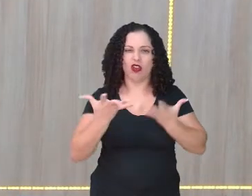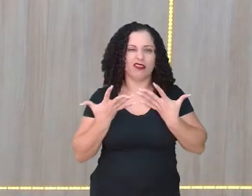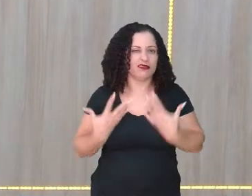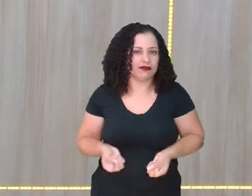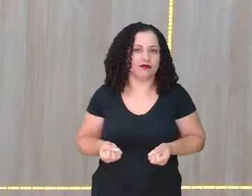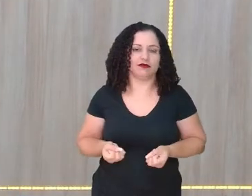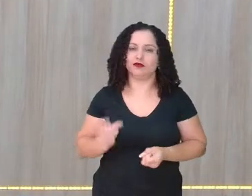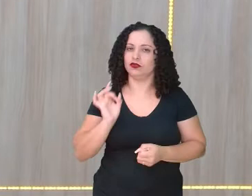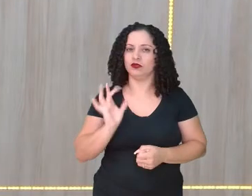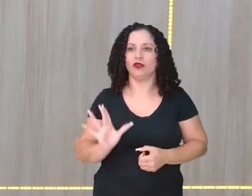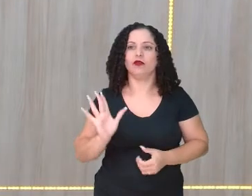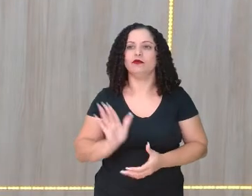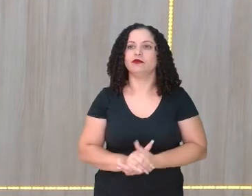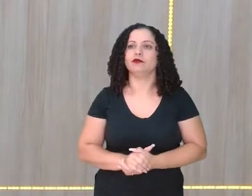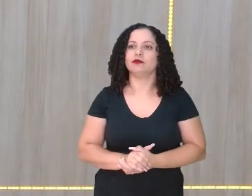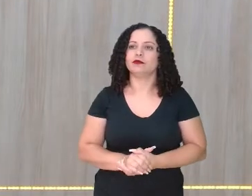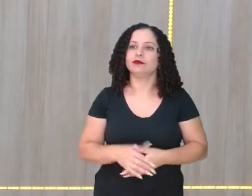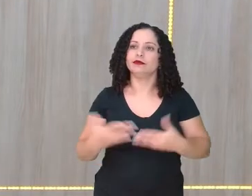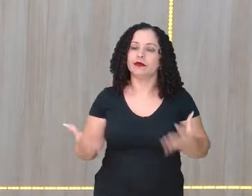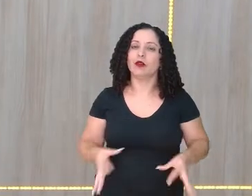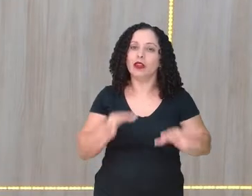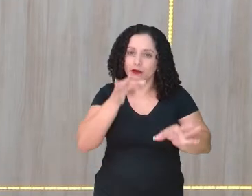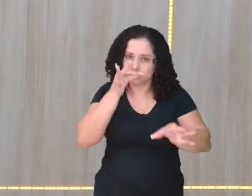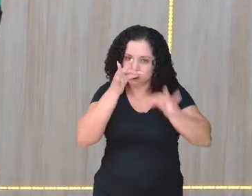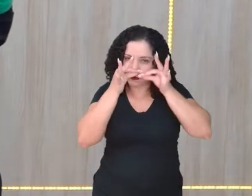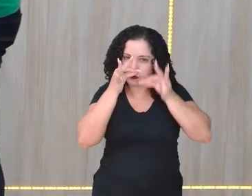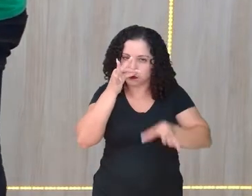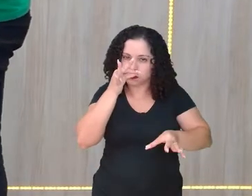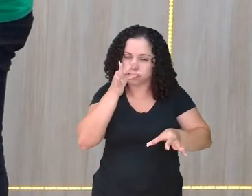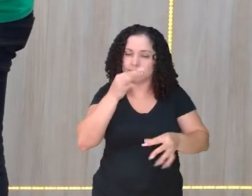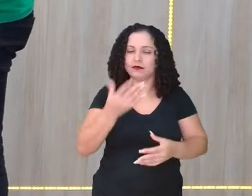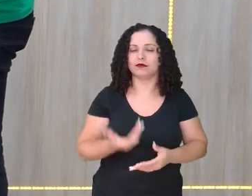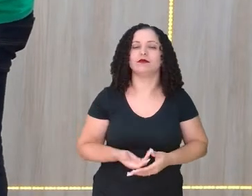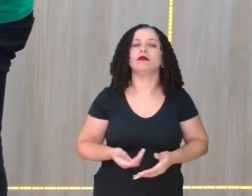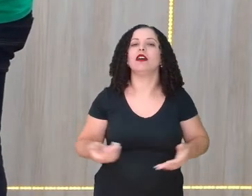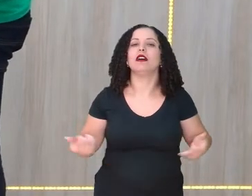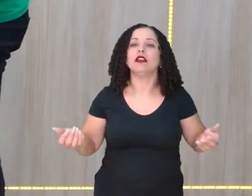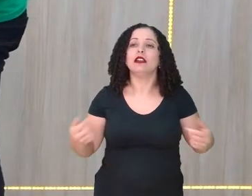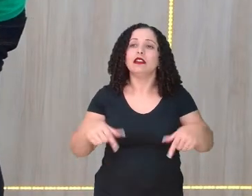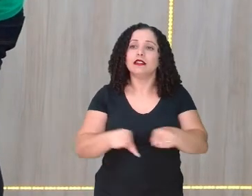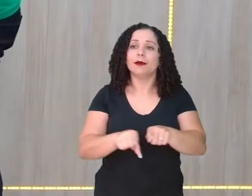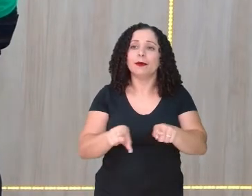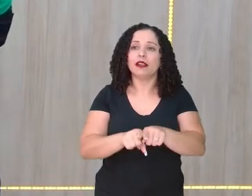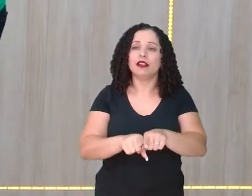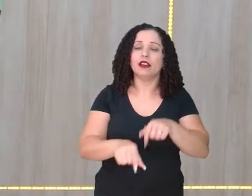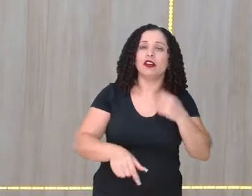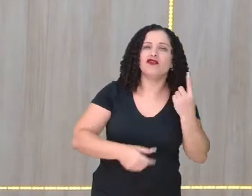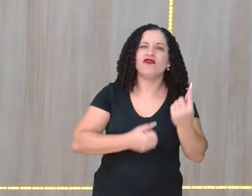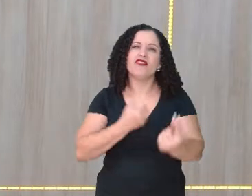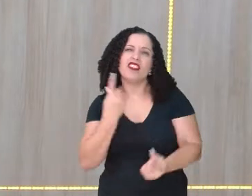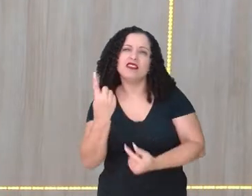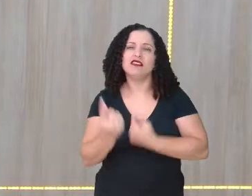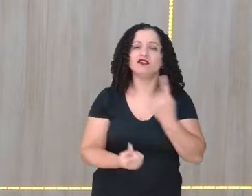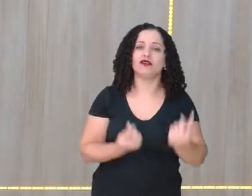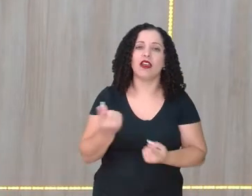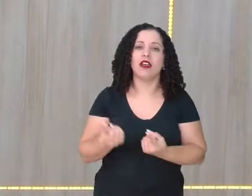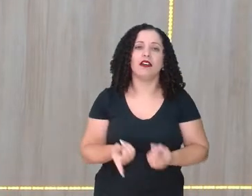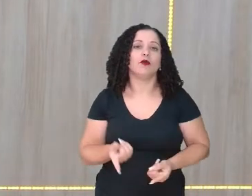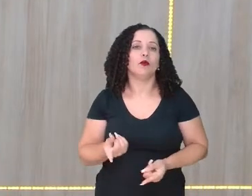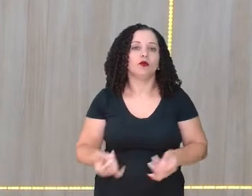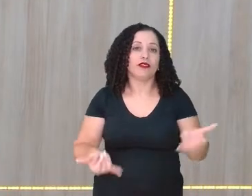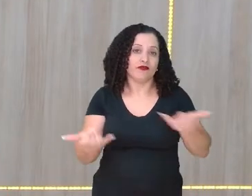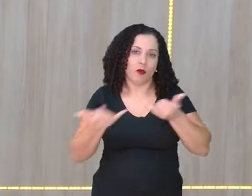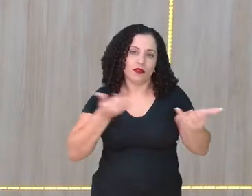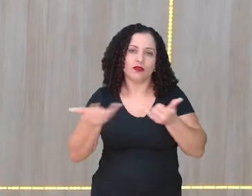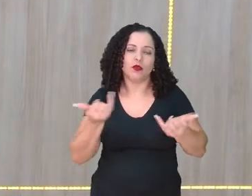Então, ela solicitou que eu repetisse ou confirmasse ali o que aconteceu. Ou às vezes solicitam uma informação, diga seu nome, por favor. What